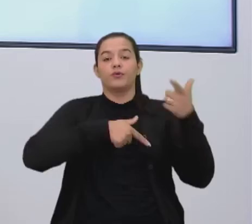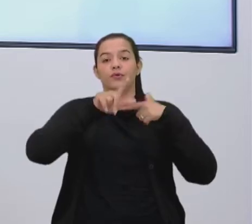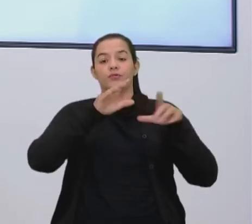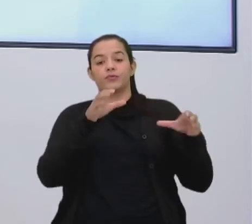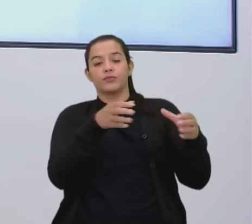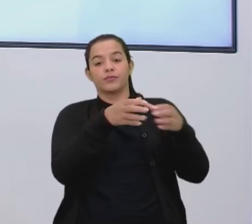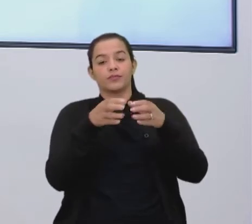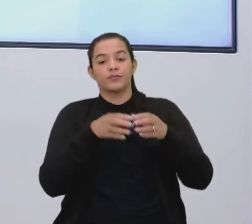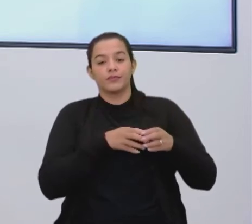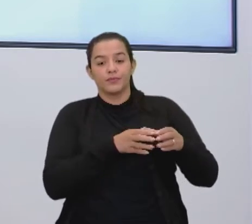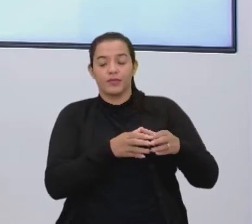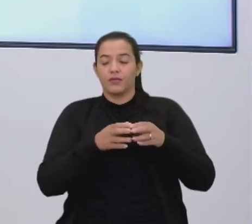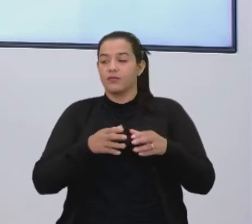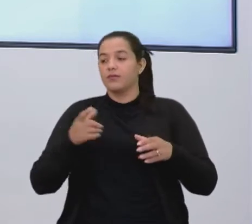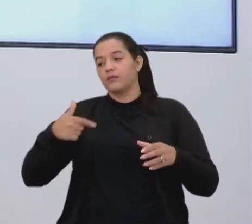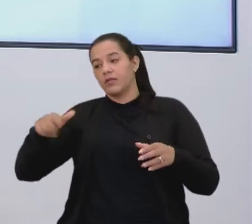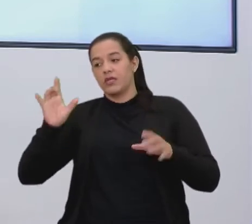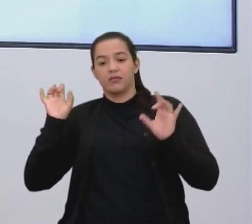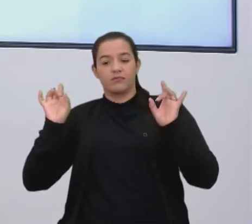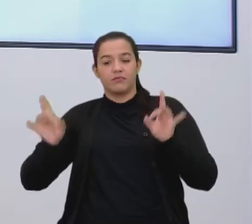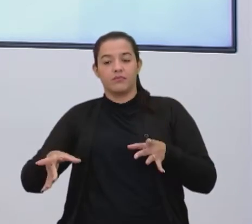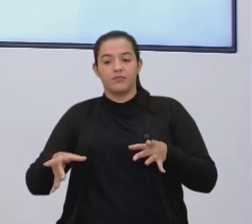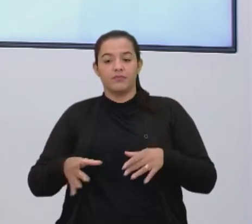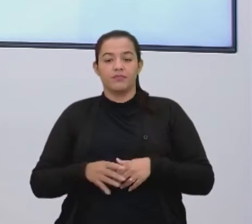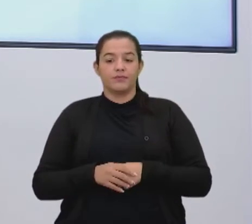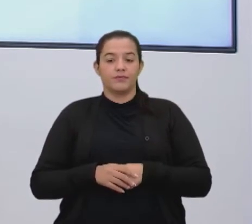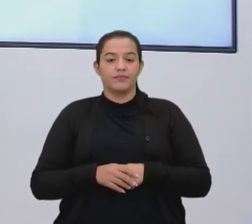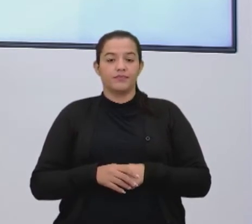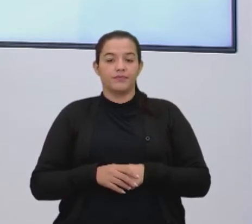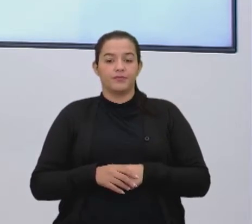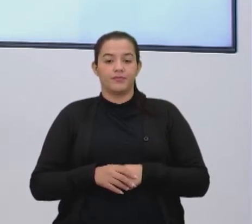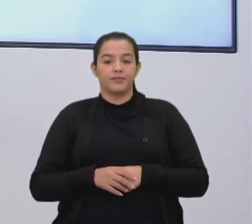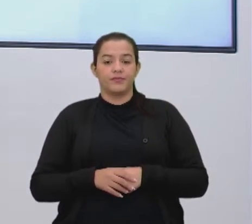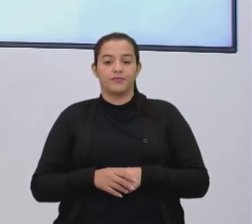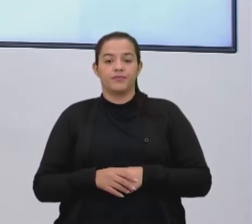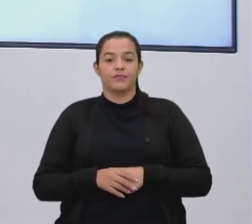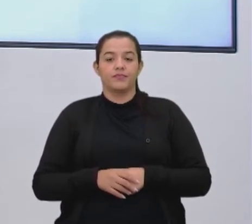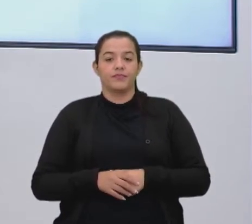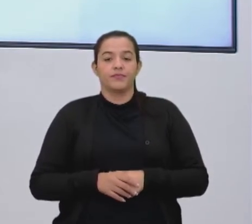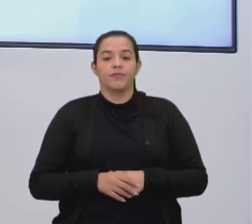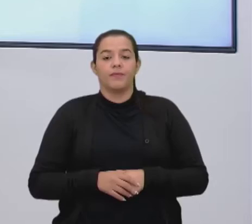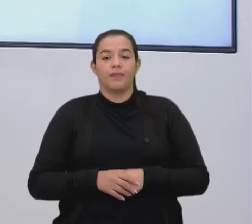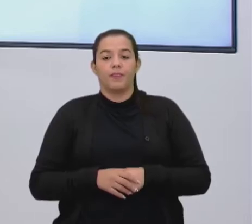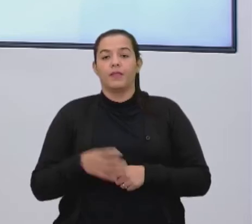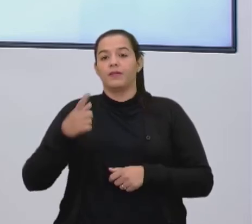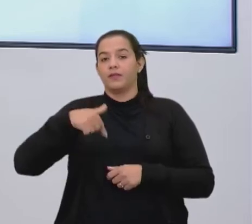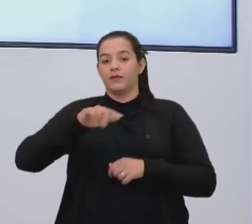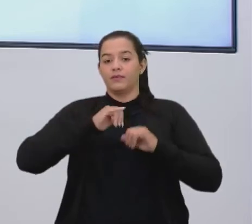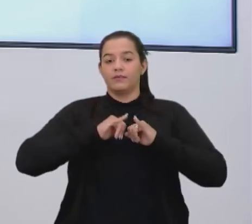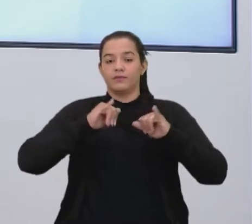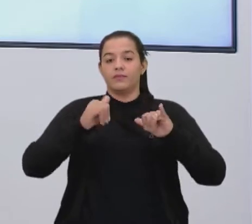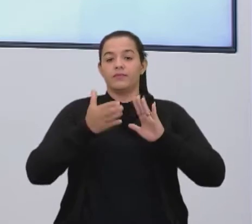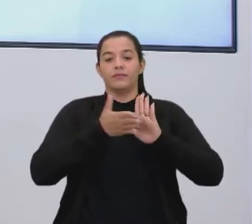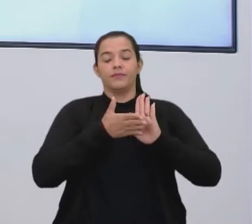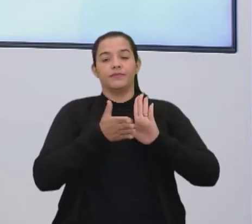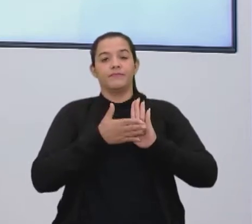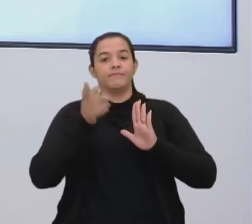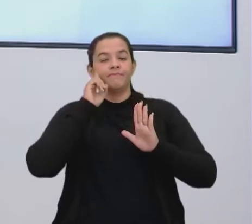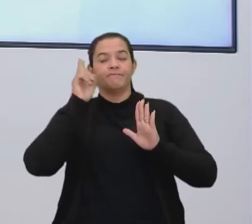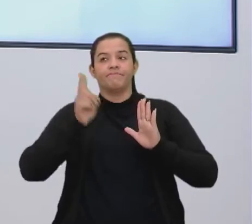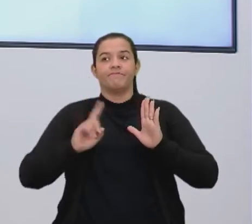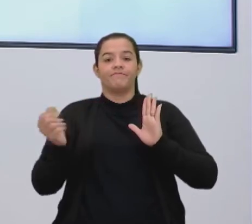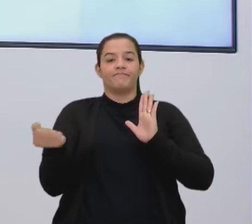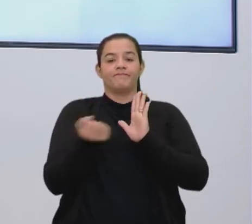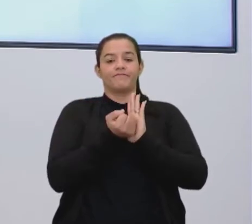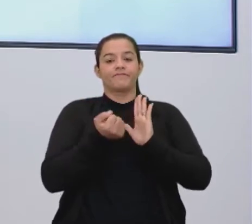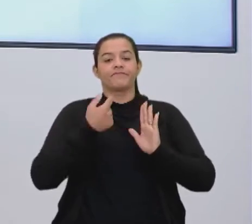de pessoas estão jogando alimentos fora. Eu vi até, não é uma propaganda, principalmente porque eu não sei a marca, mas eu